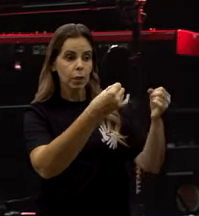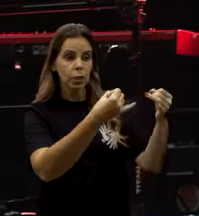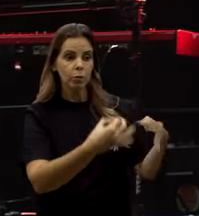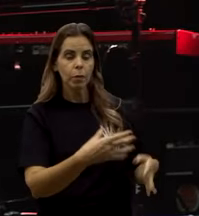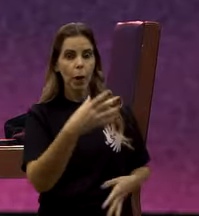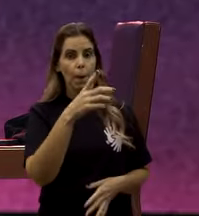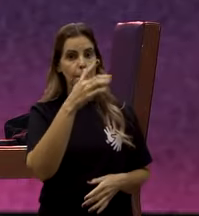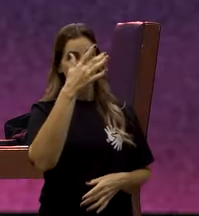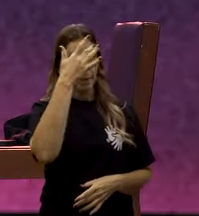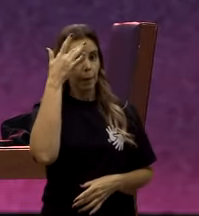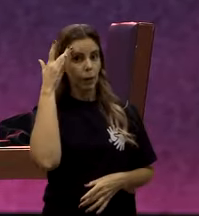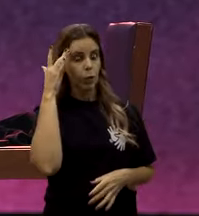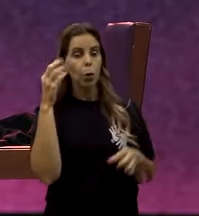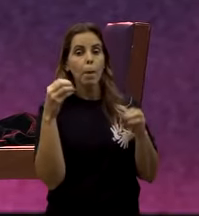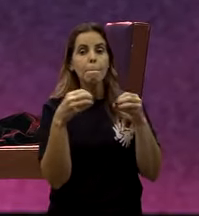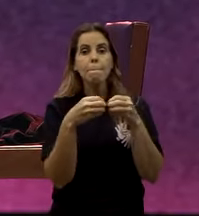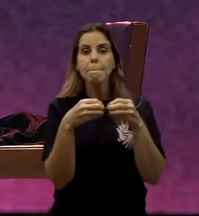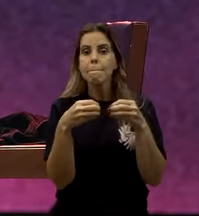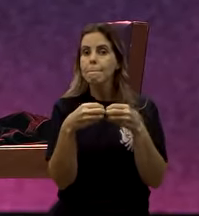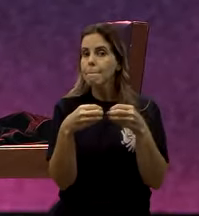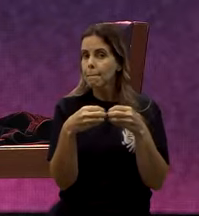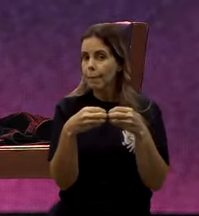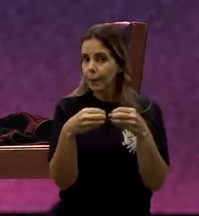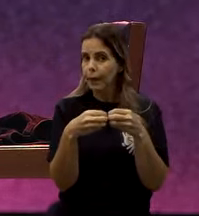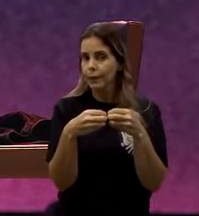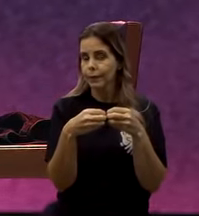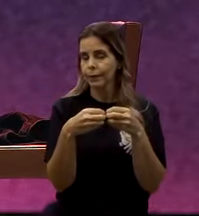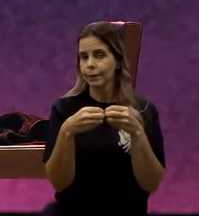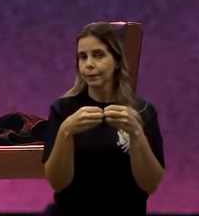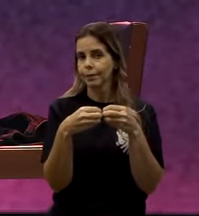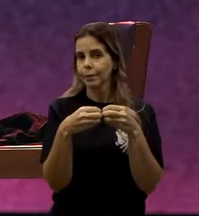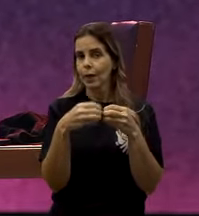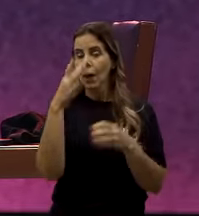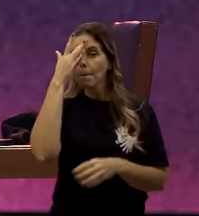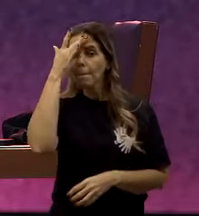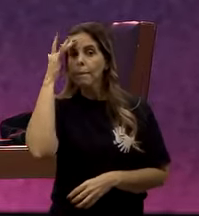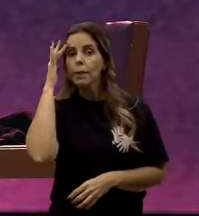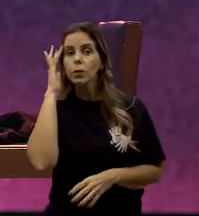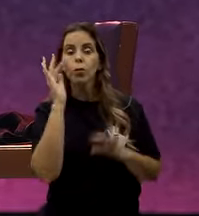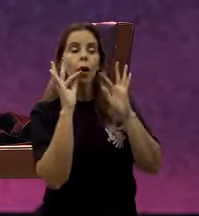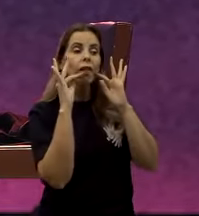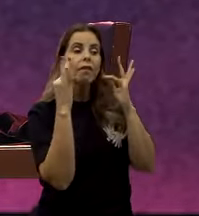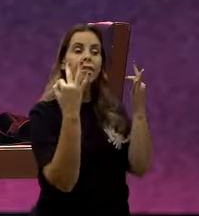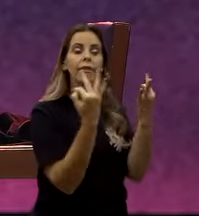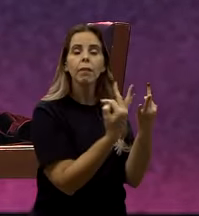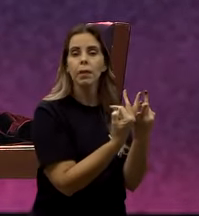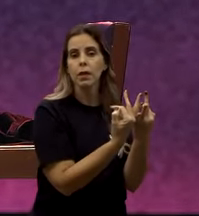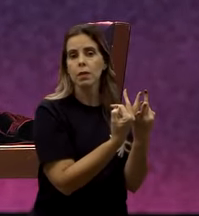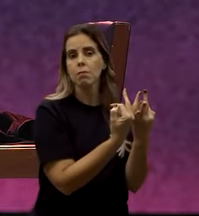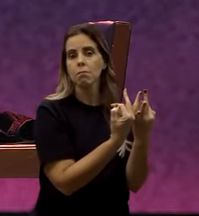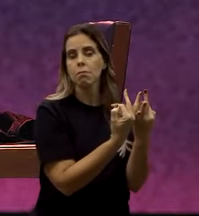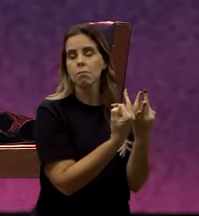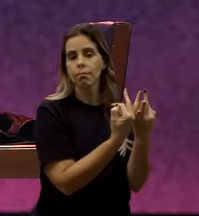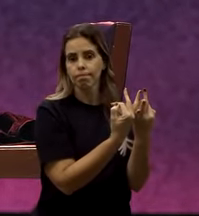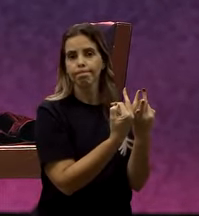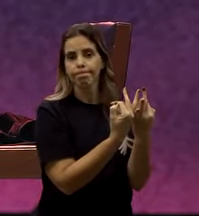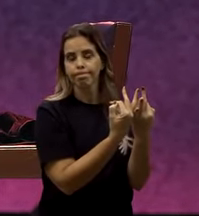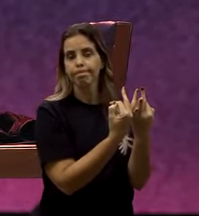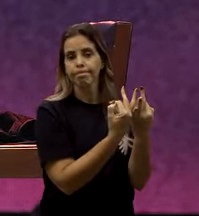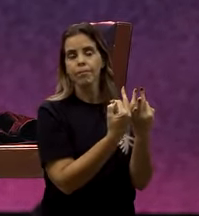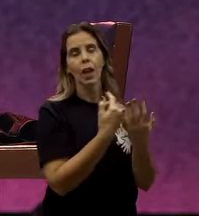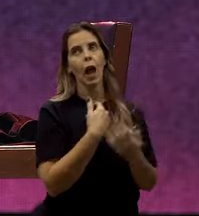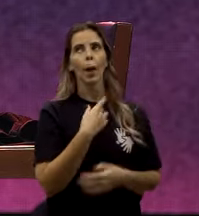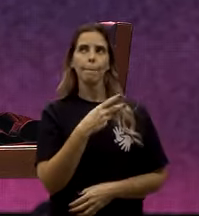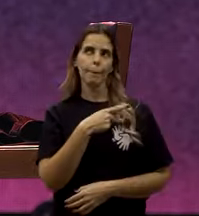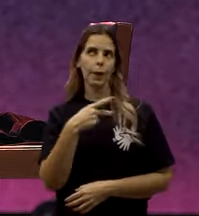de alguém que tá próximo de alguém que tem fam com a gente pastor